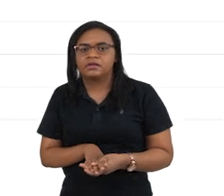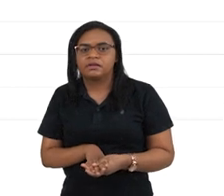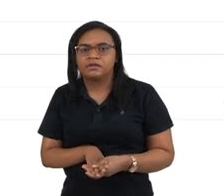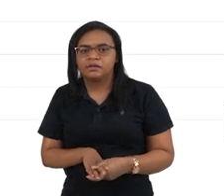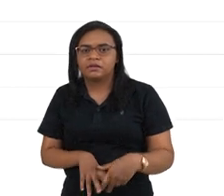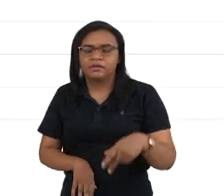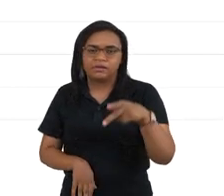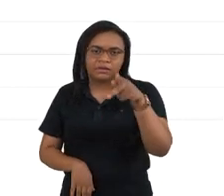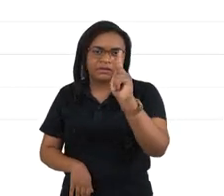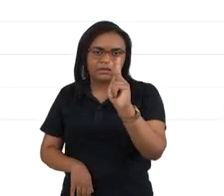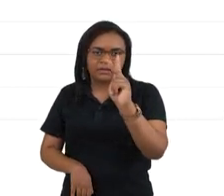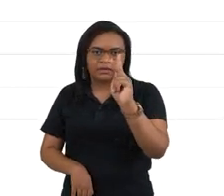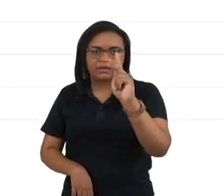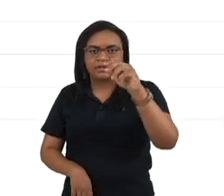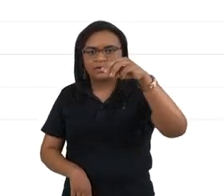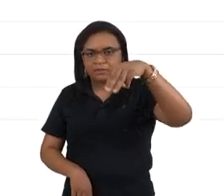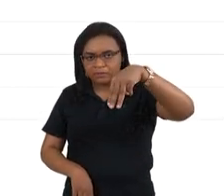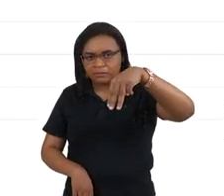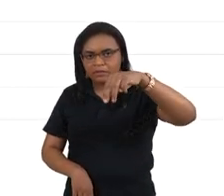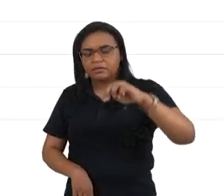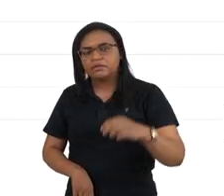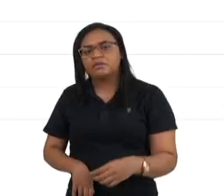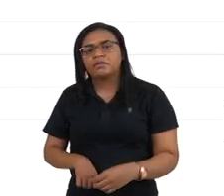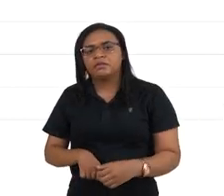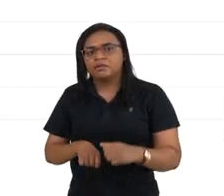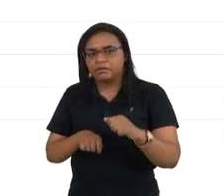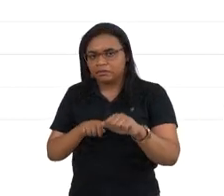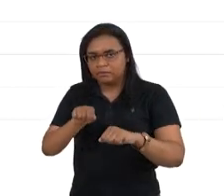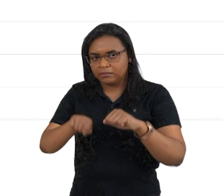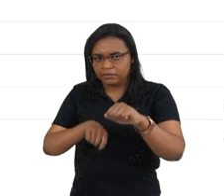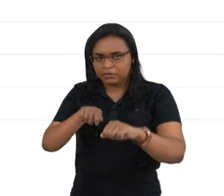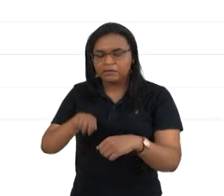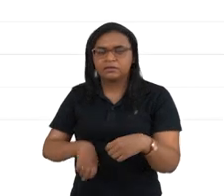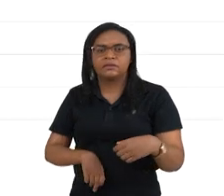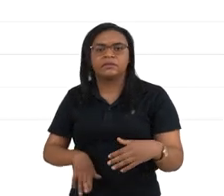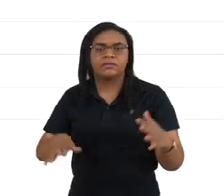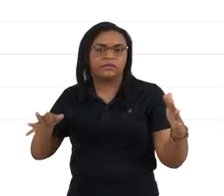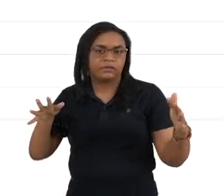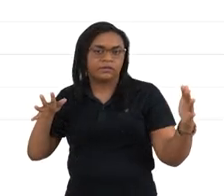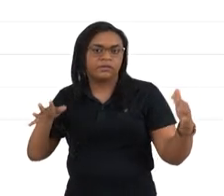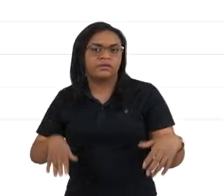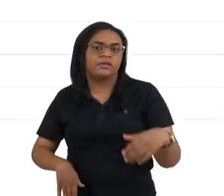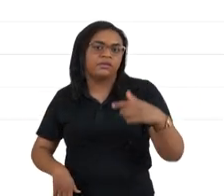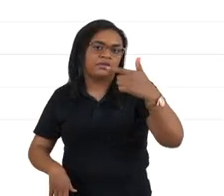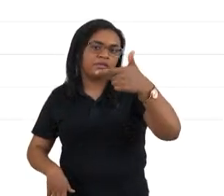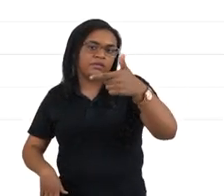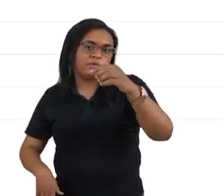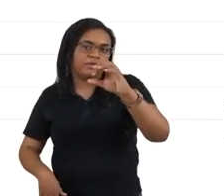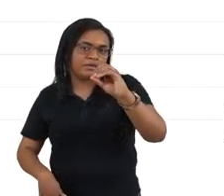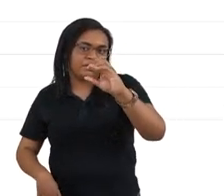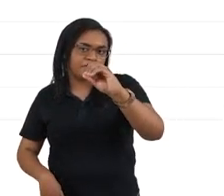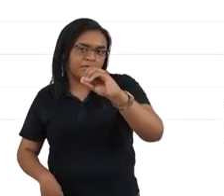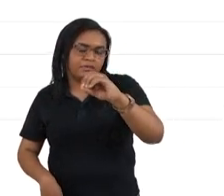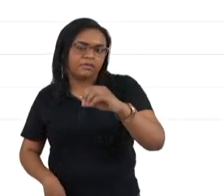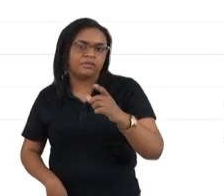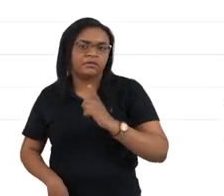em quilômetros, tá? É uma das grandezas. Então, é 200. Aqui